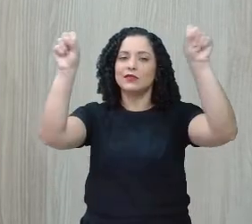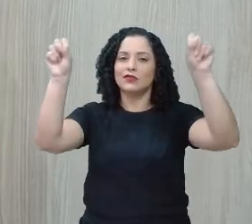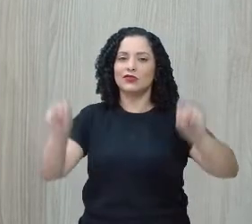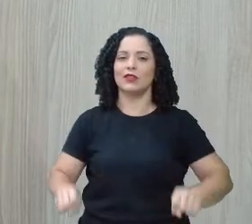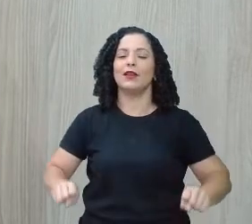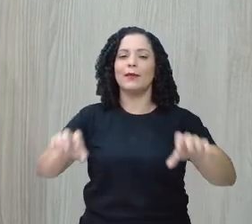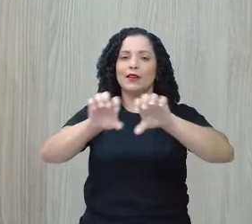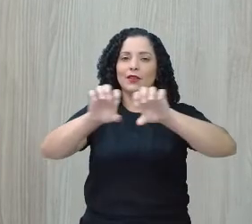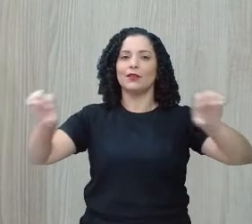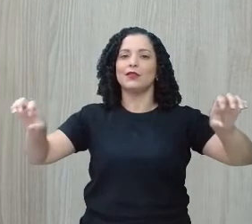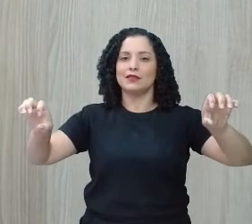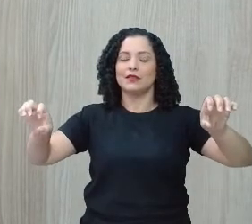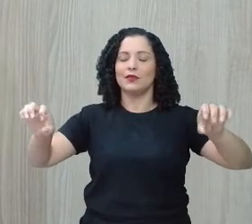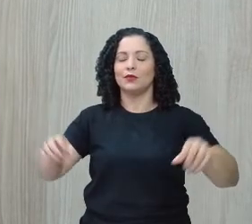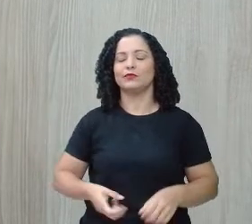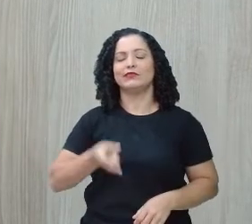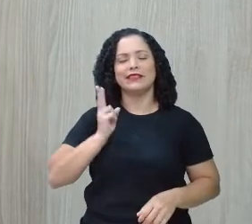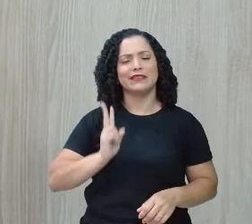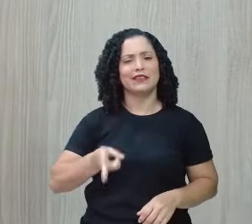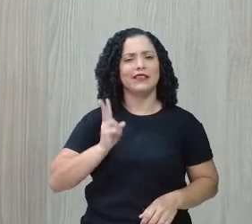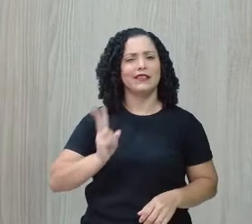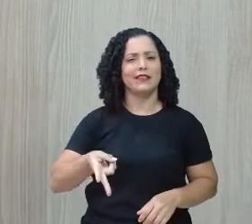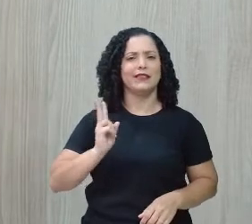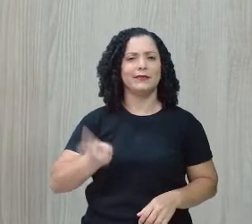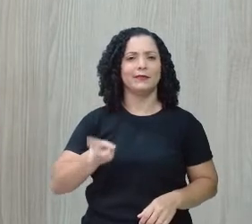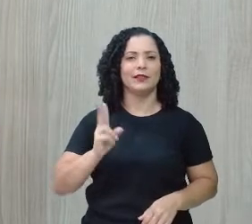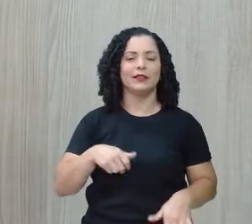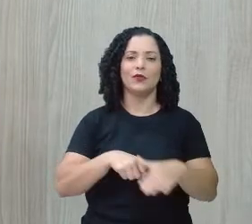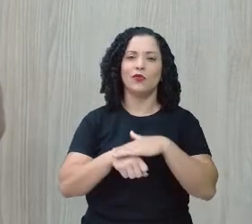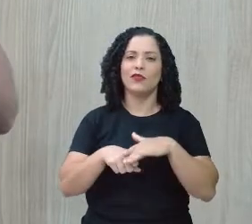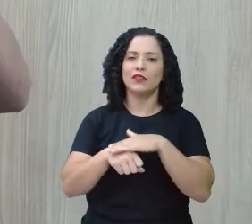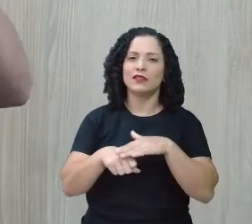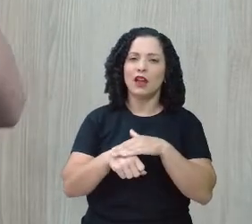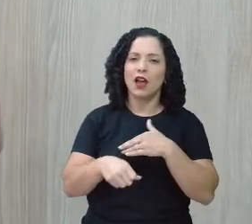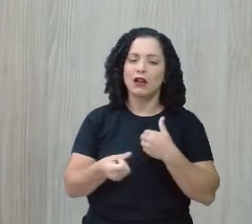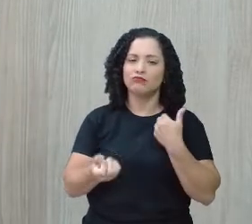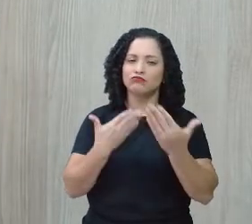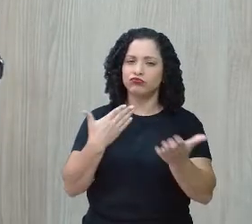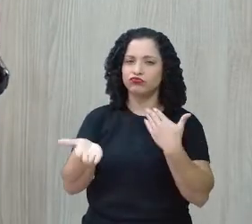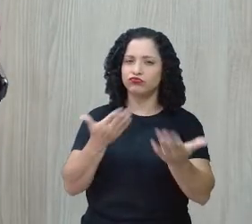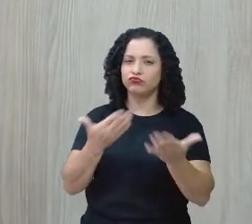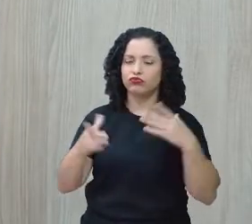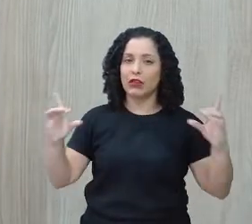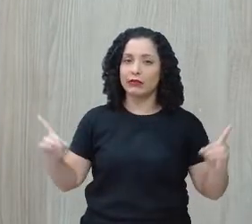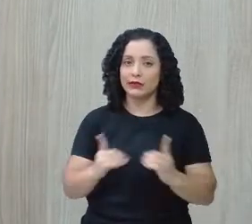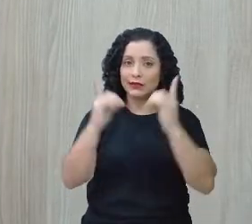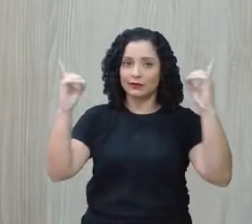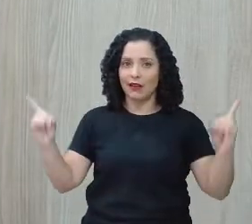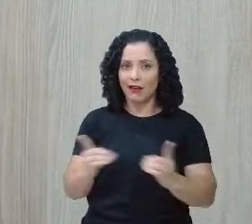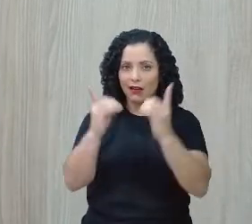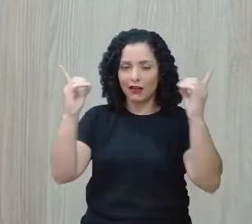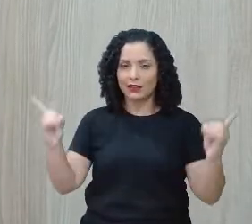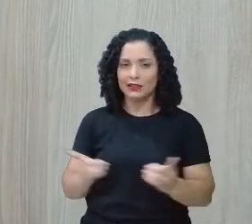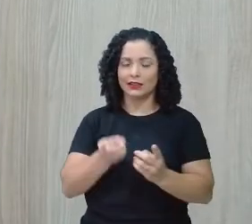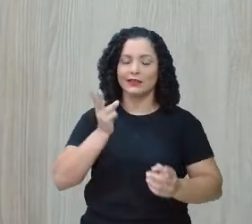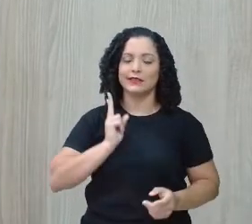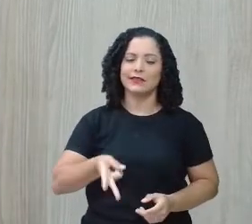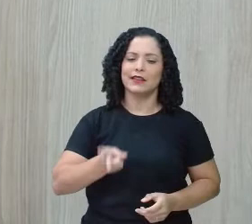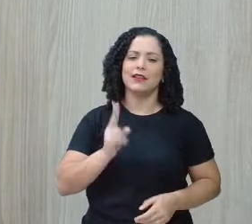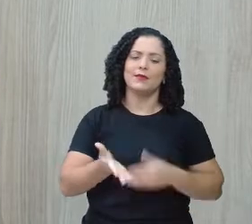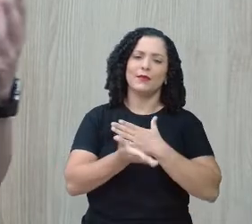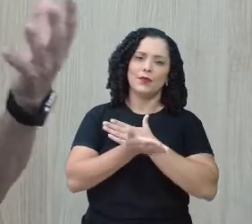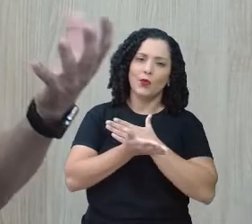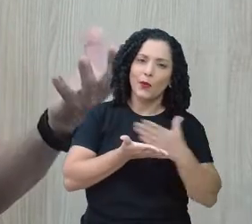equação, certo? A gente está sempre começando aqui de forma bem didática, a gente começa sempre aí da